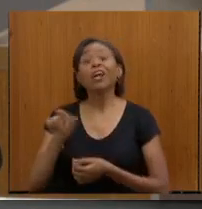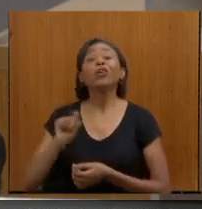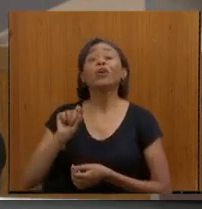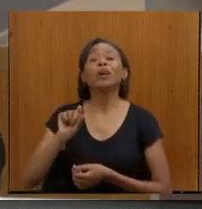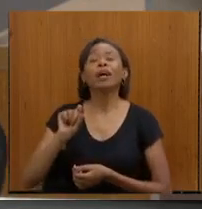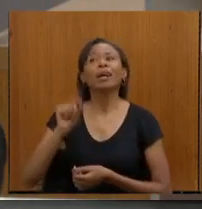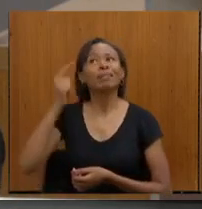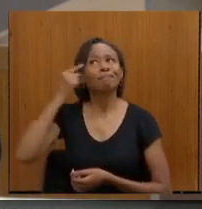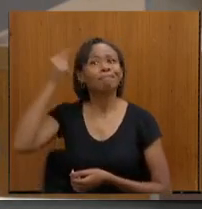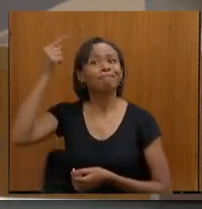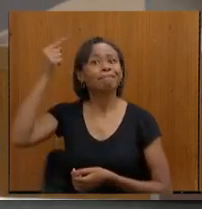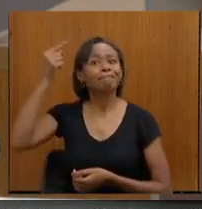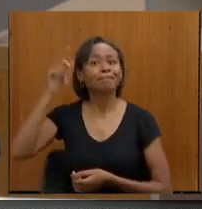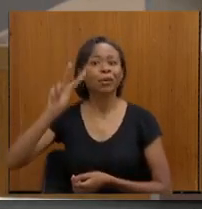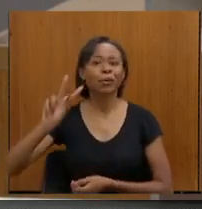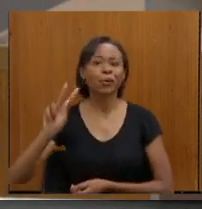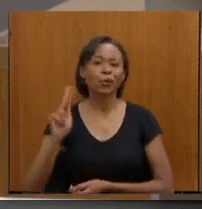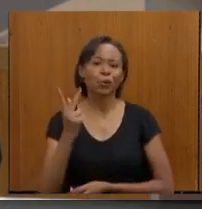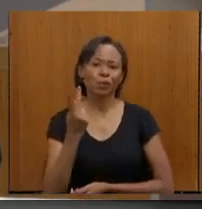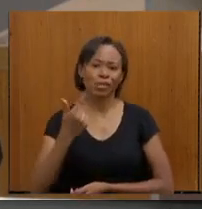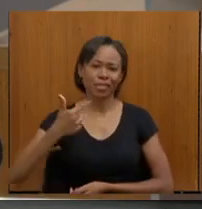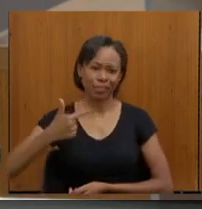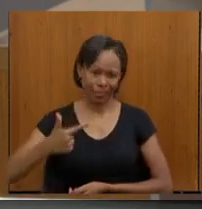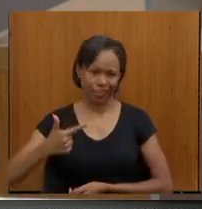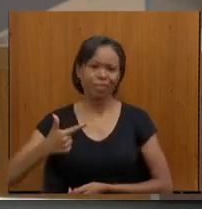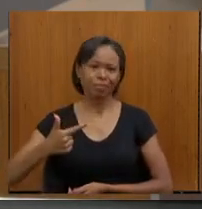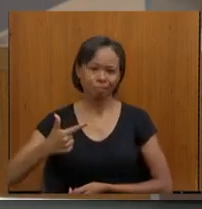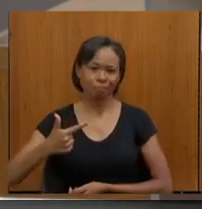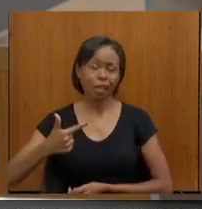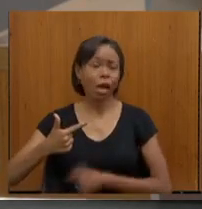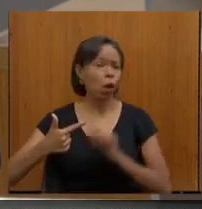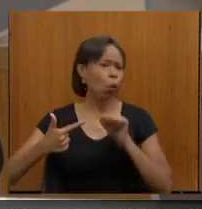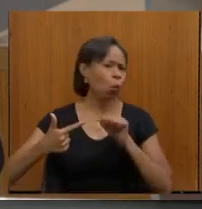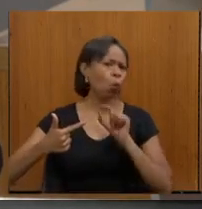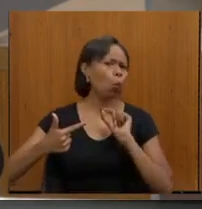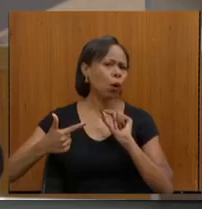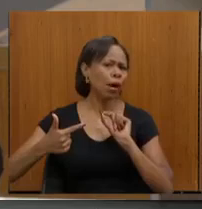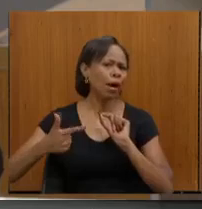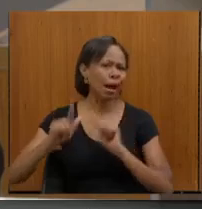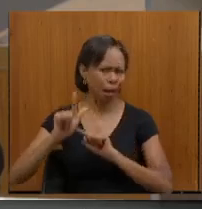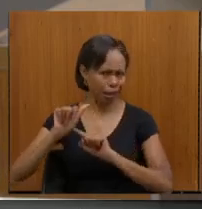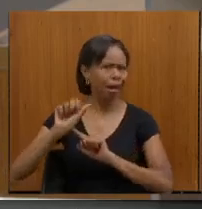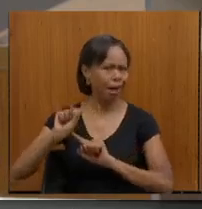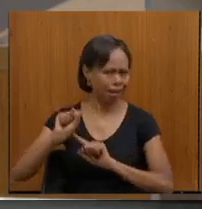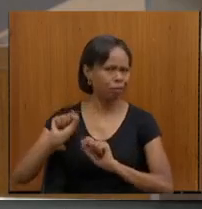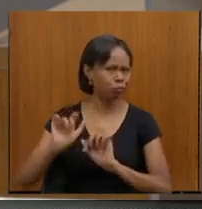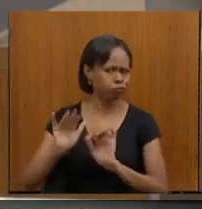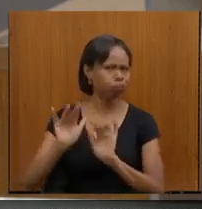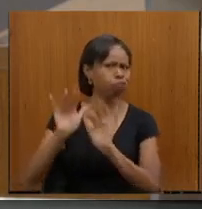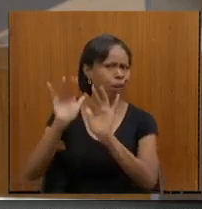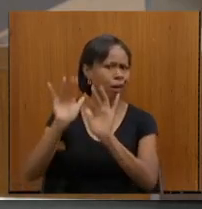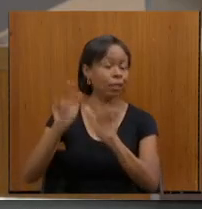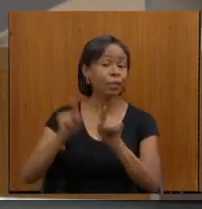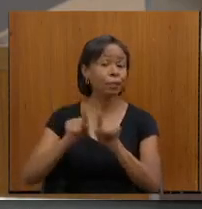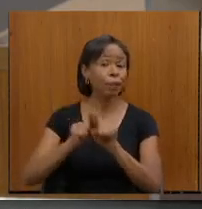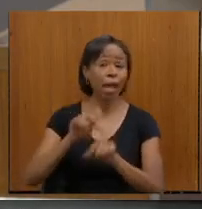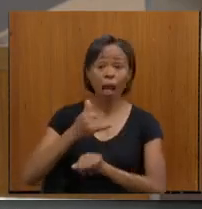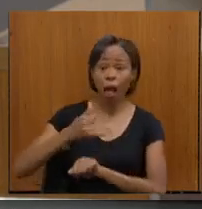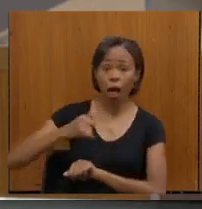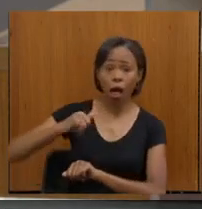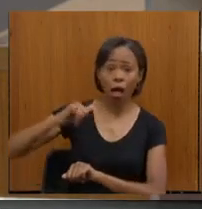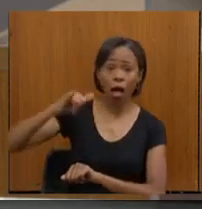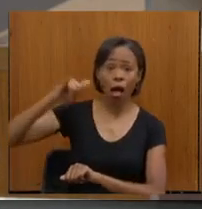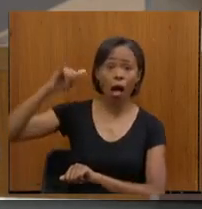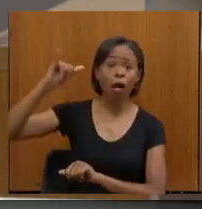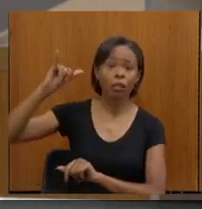hidrogênio o hidrogênio ele é além de ser um combustível ele é muito mais do que seria um vetor energético porque um